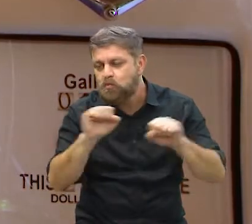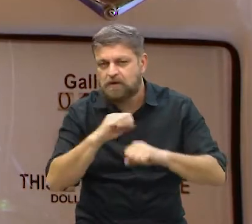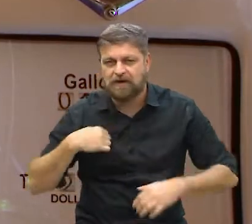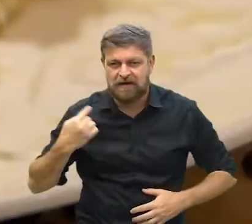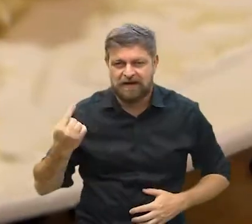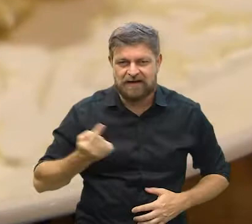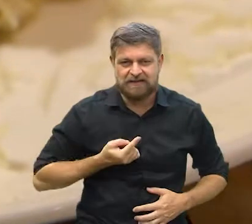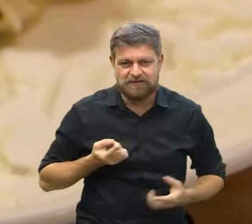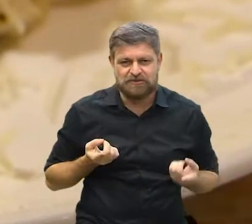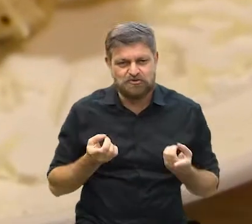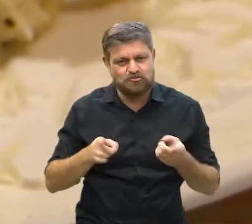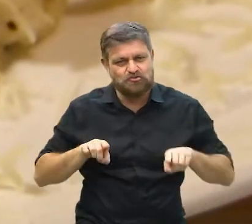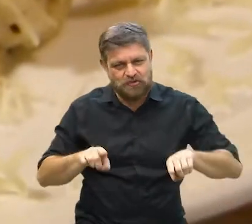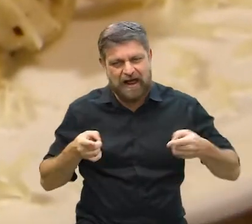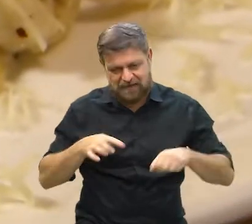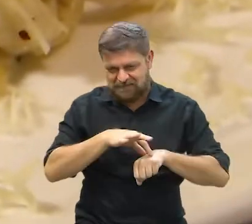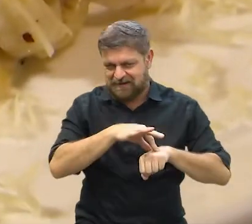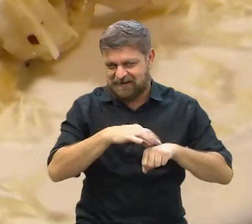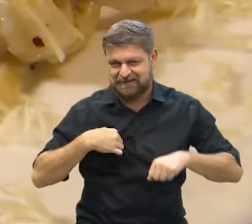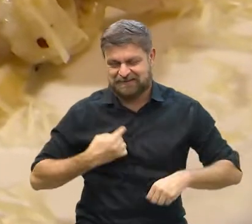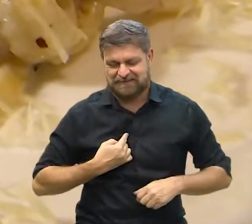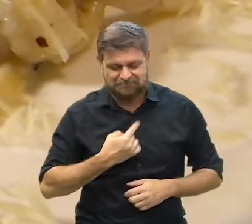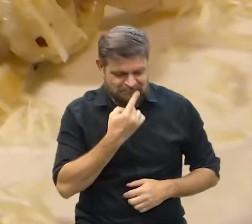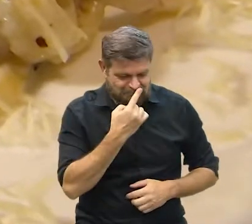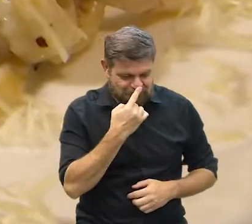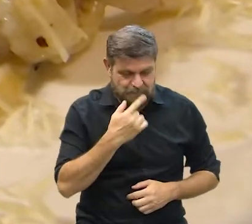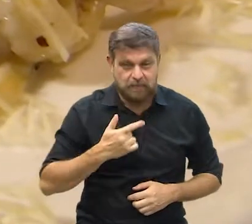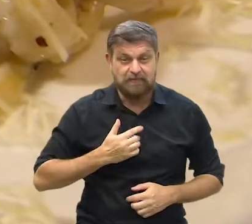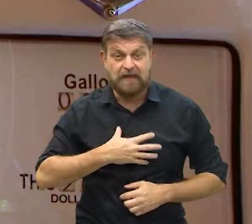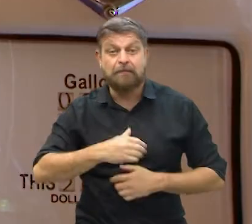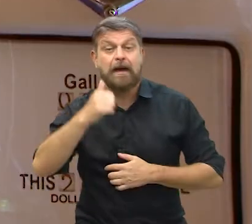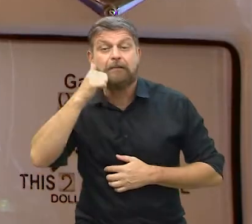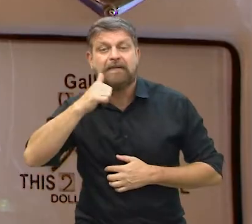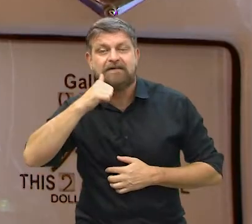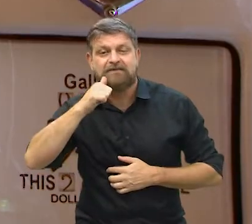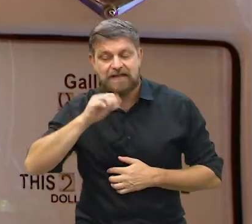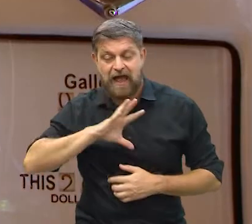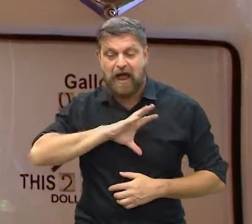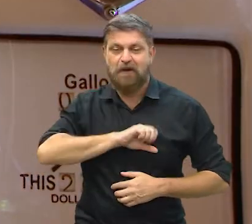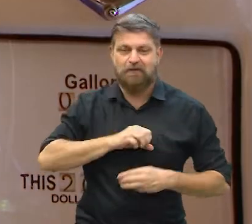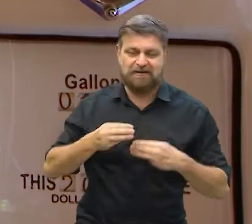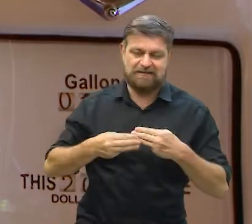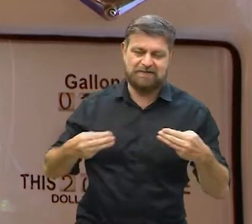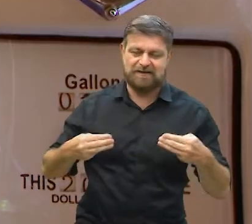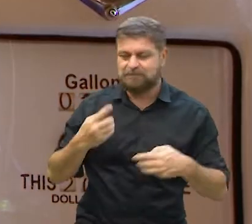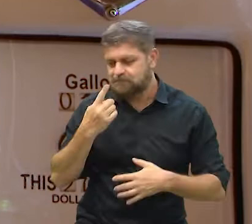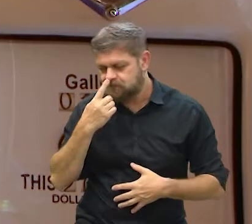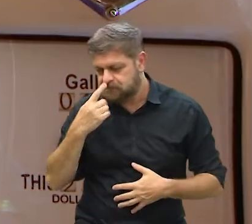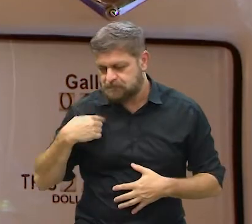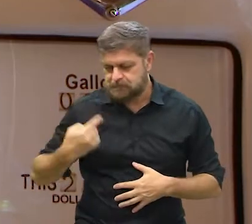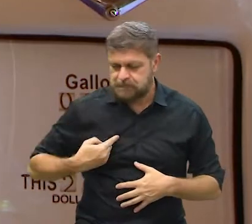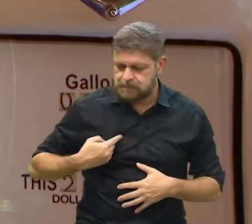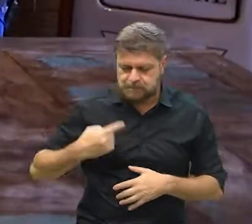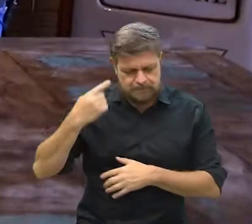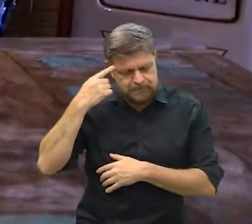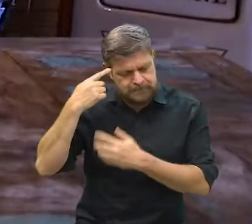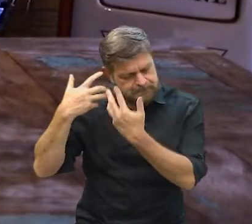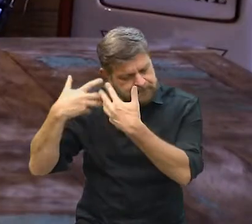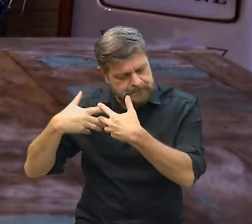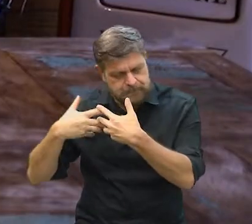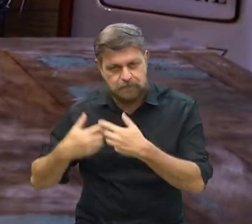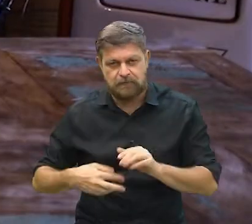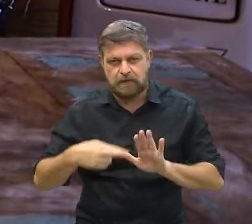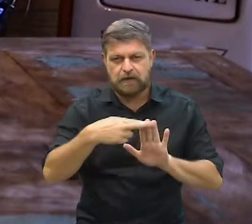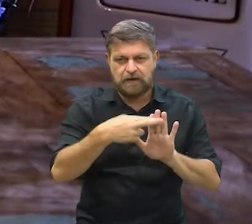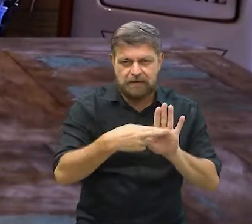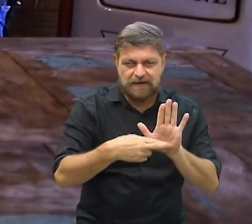bastante churrasco, né, por causa da casa, mas elas gostam muito de macarrão. E eu comecei a desenvolver essa receita. Eu fiz uma receita